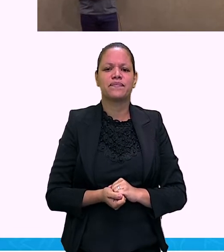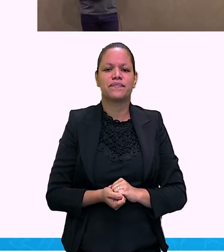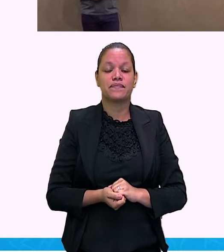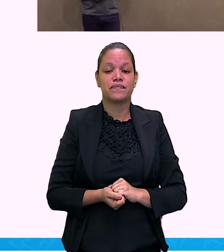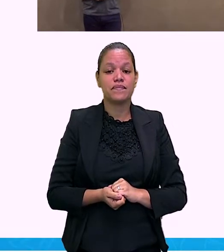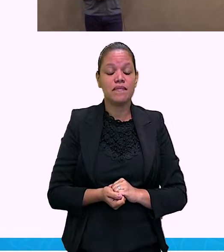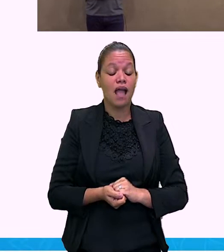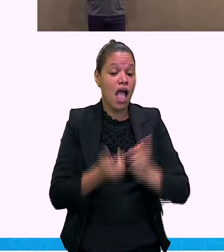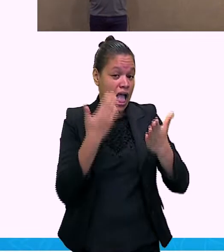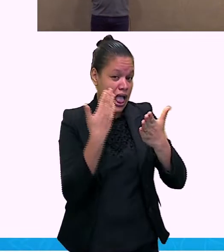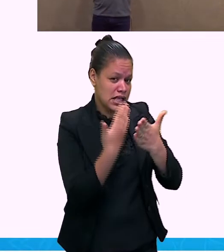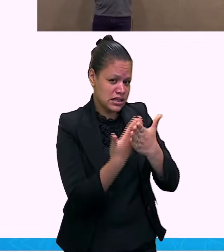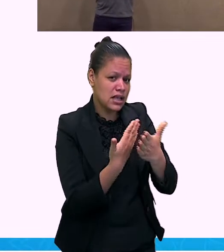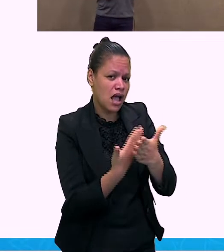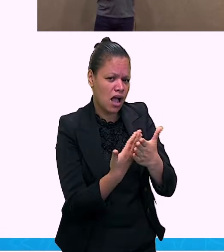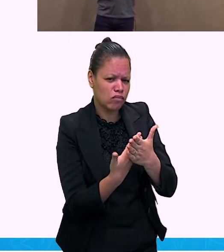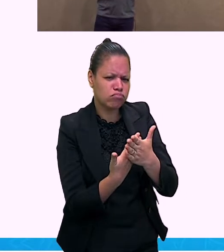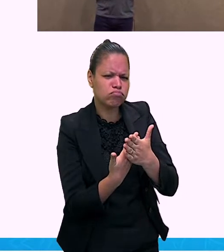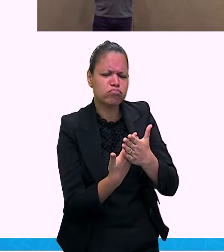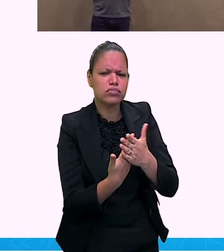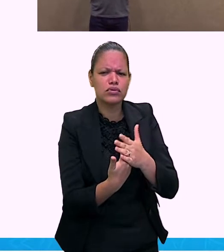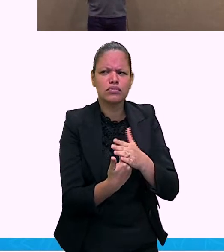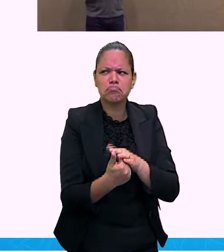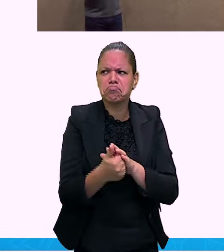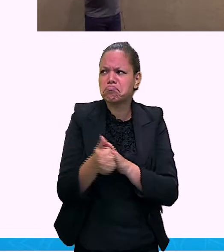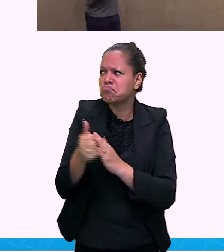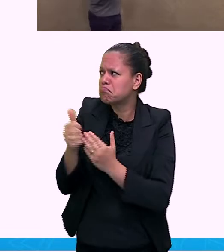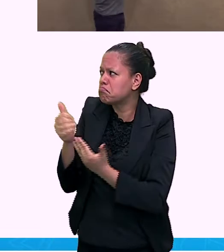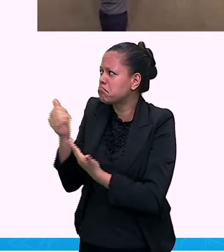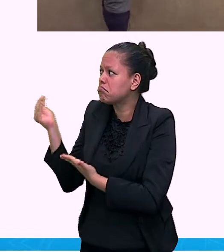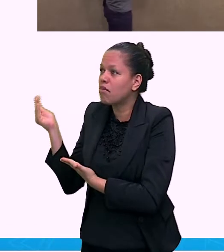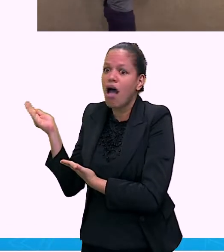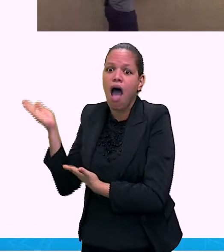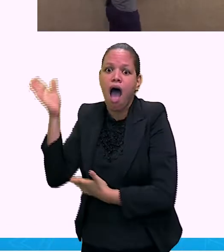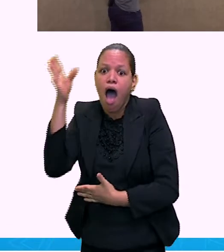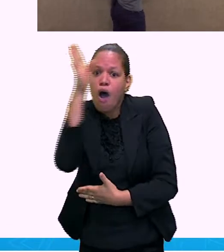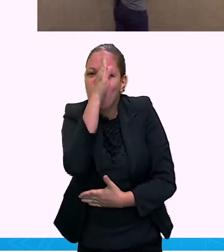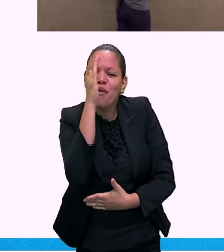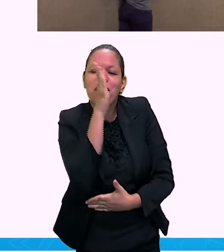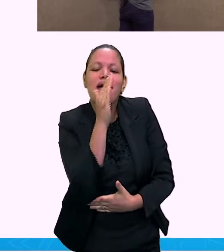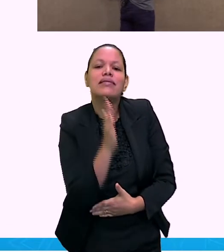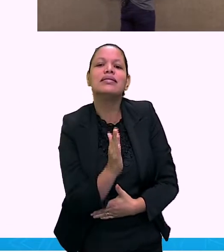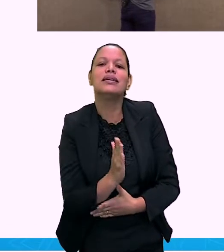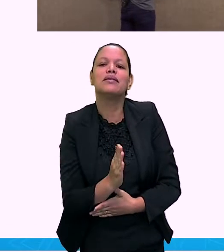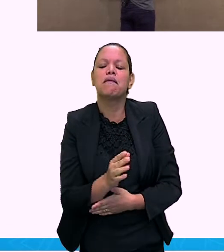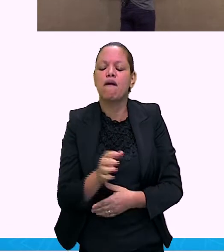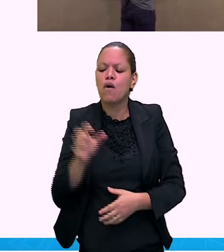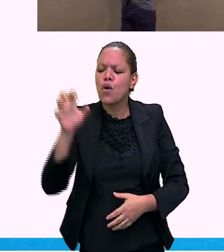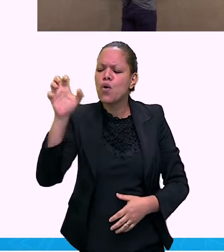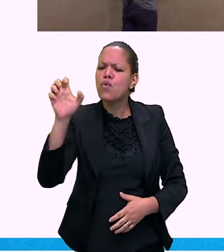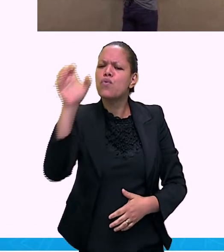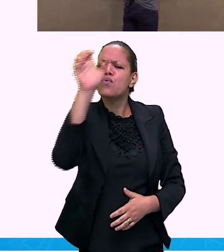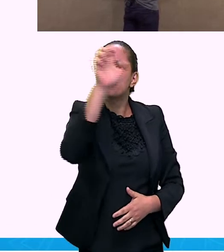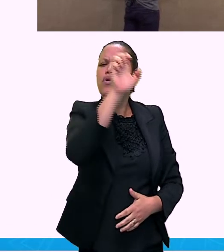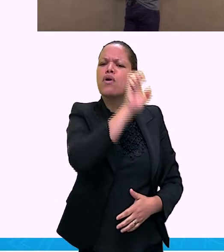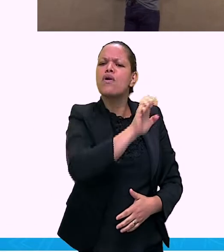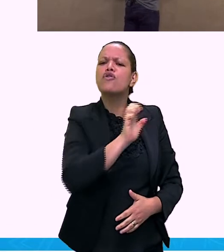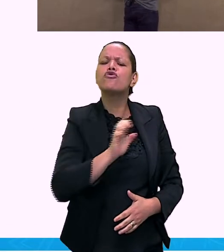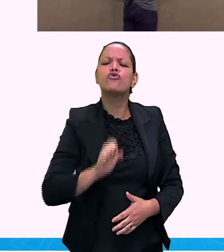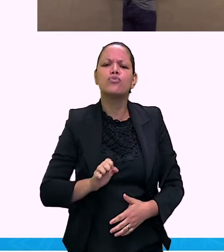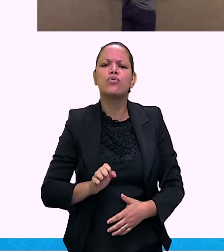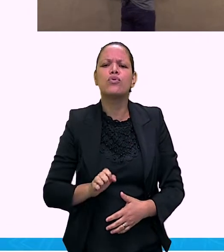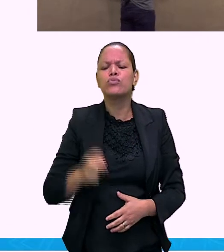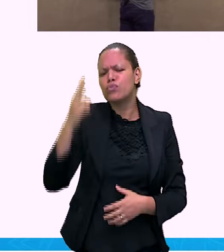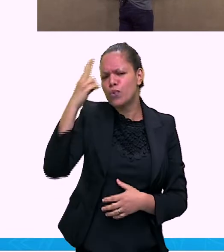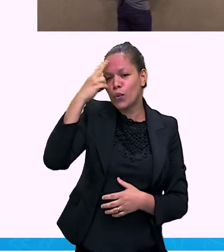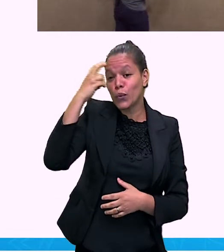para essa aula, nós vamos estudar, então, o Brasil e as suas regiões e culturas. Então, você já sabe aí